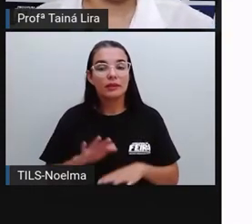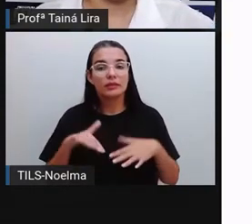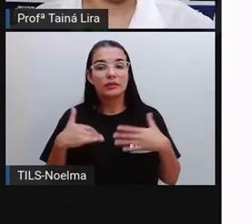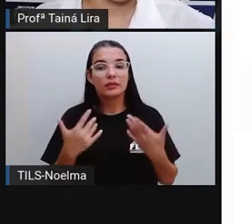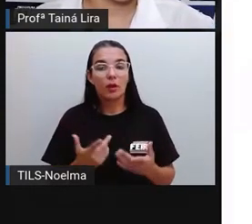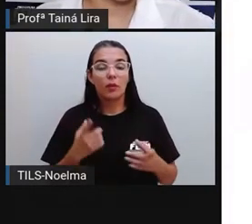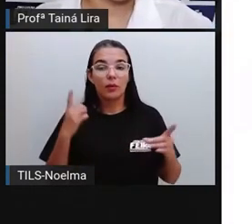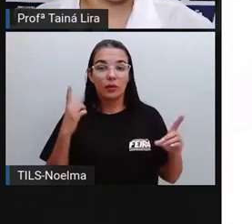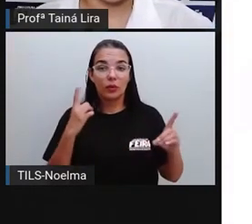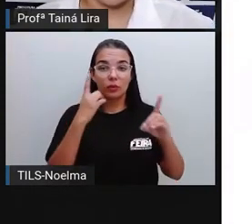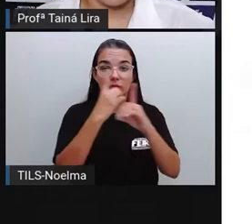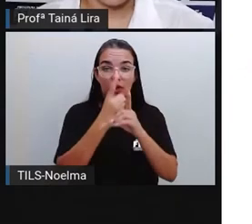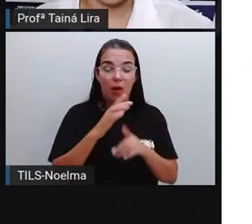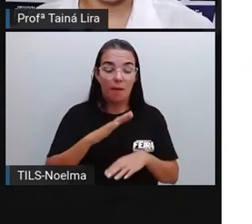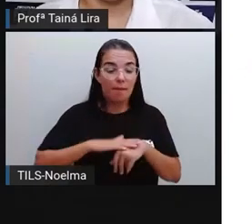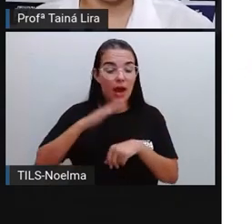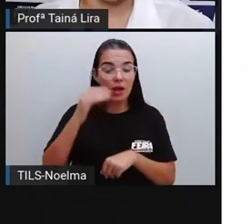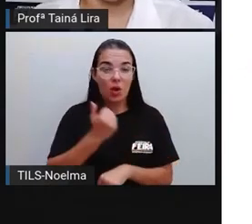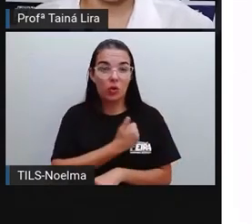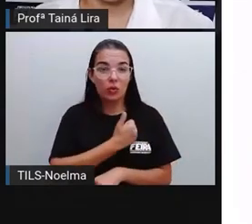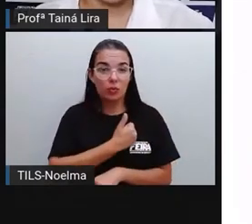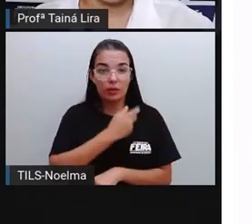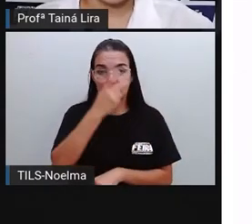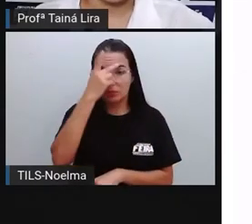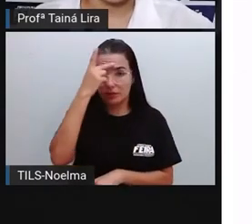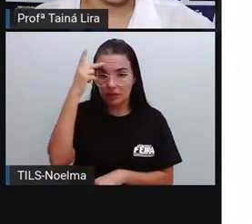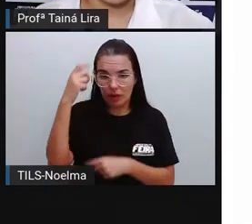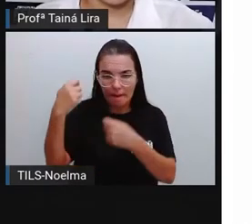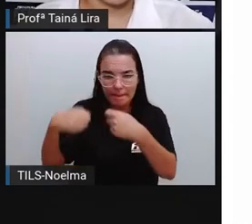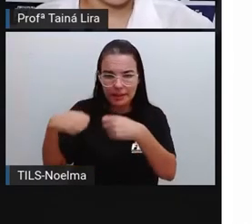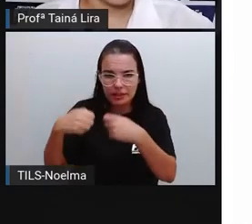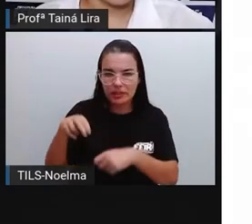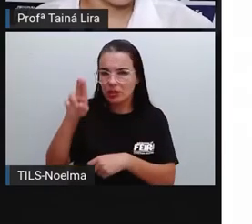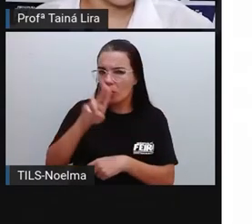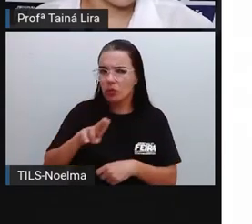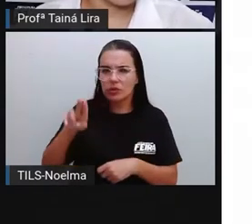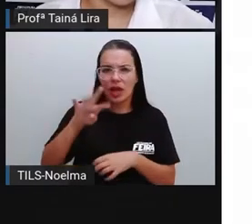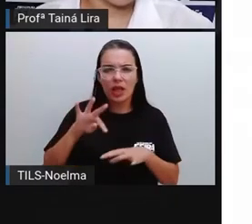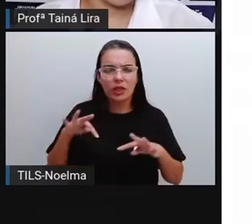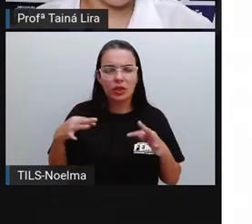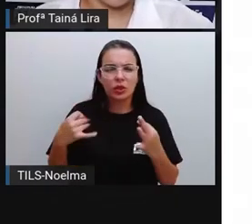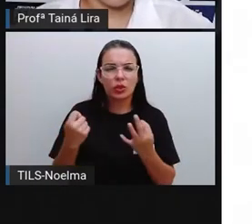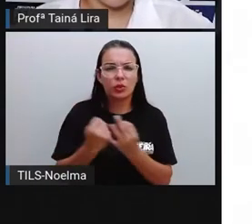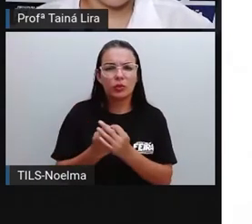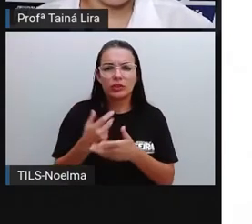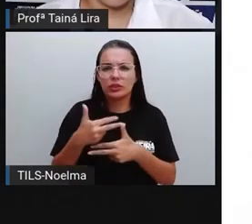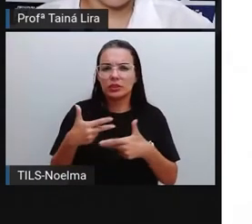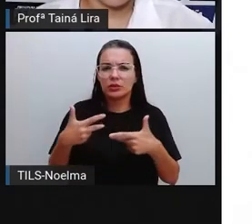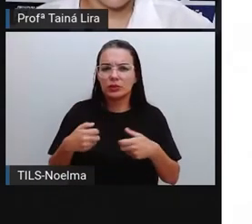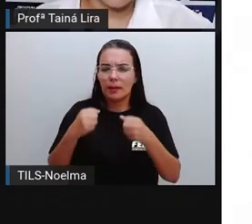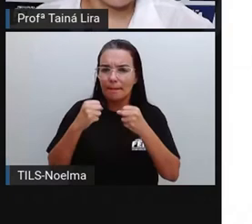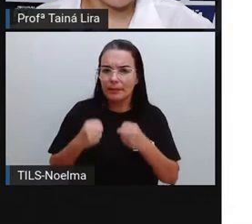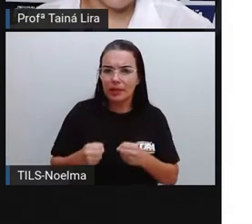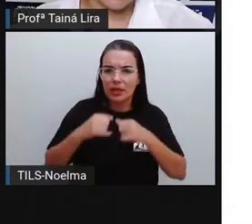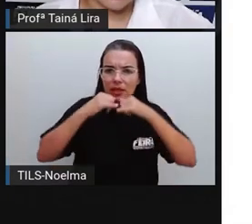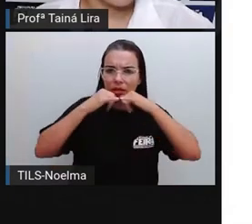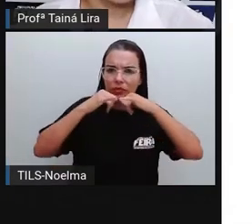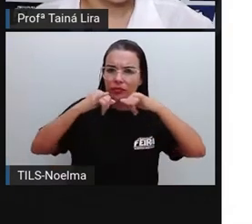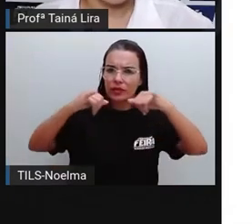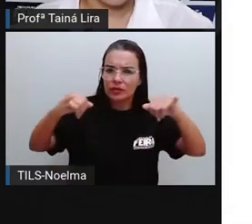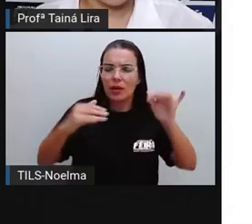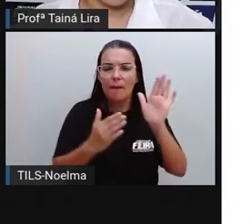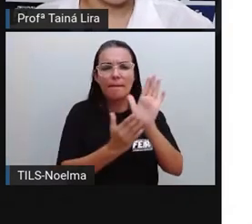Para alcançar o maior número de pessoas, é necessário utilizar todos os meios possíveis para a divulgação da